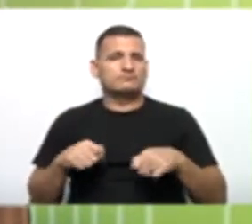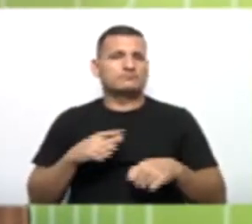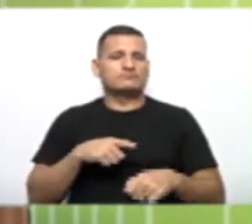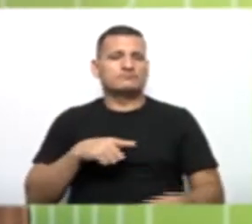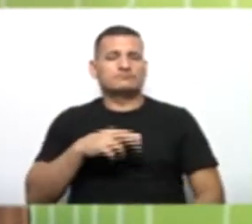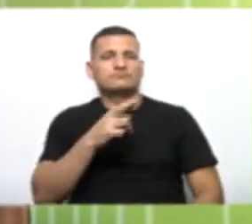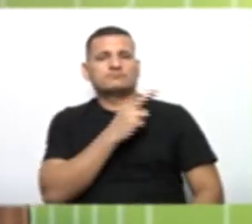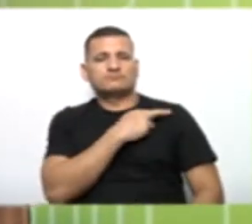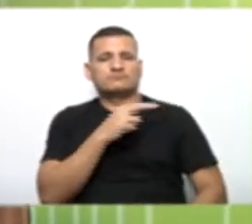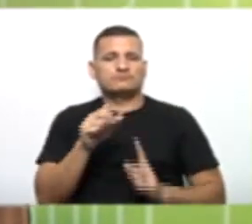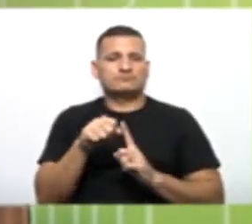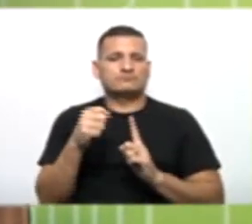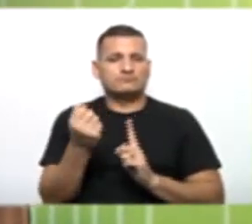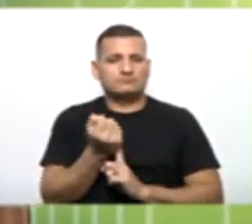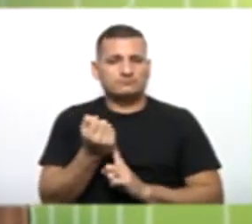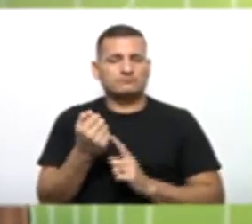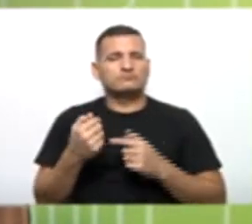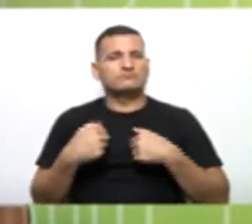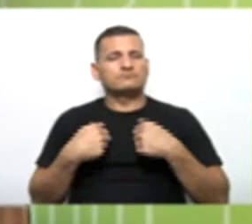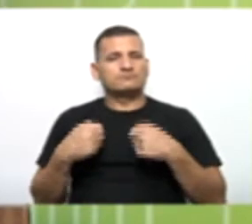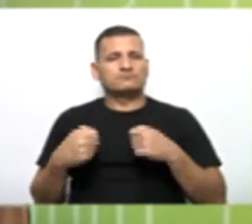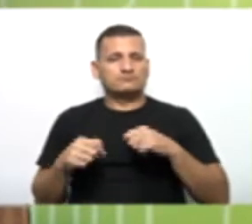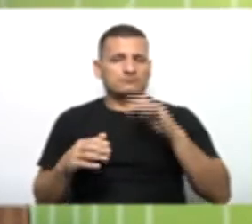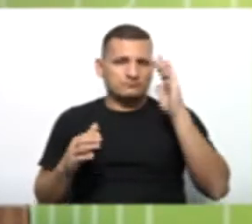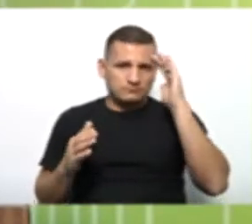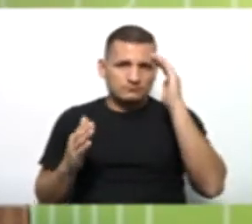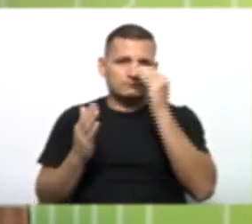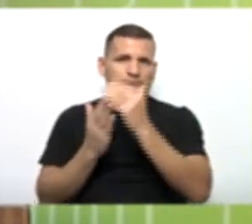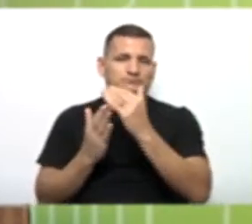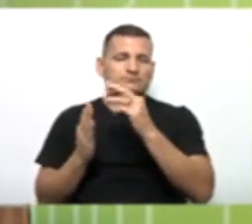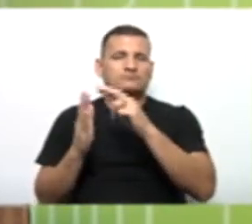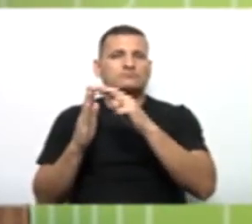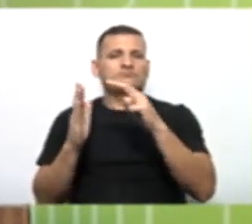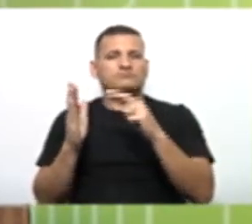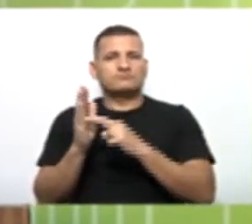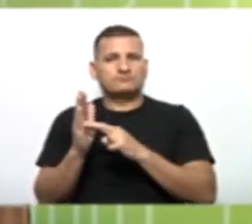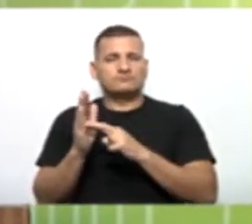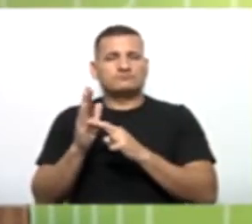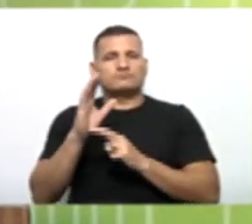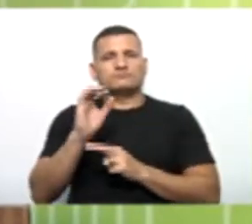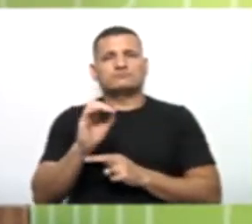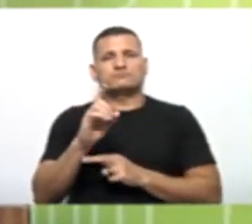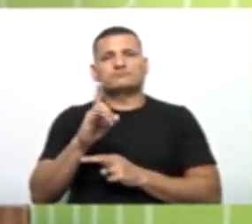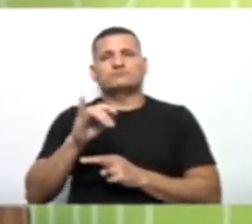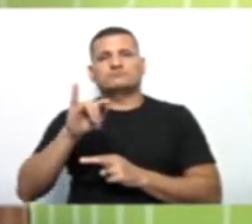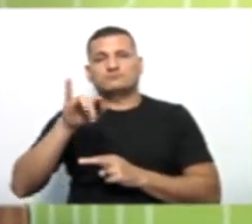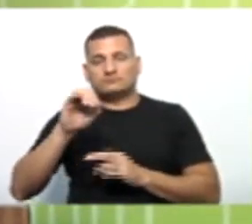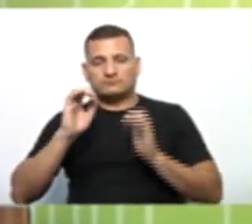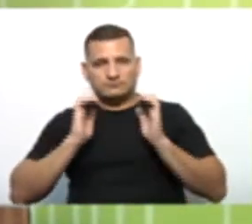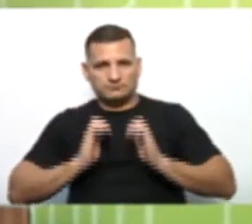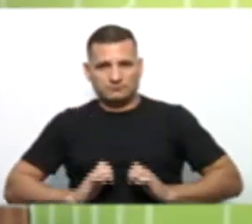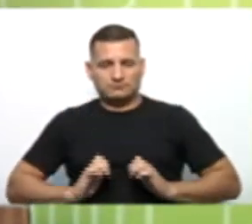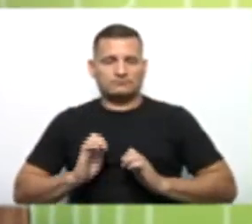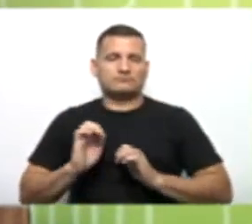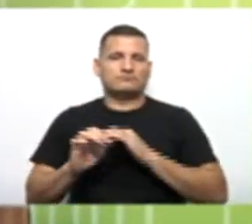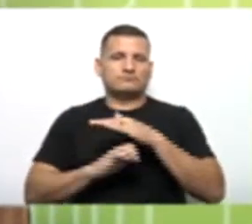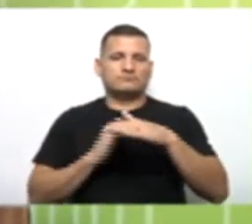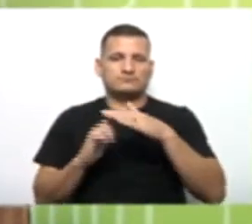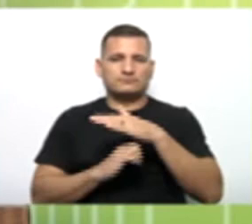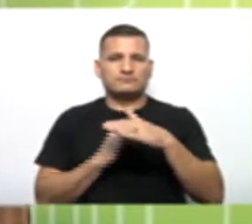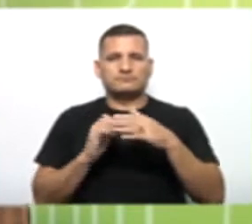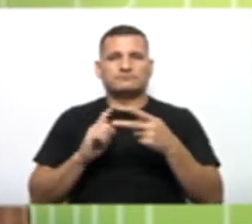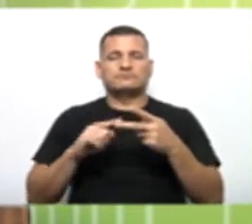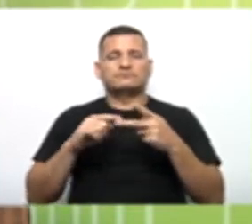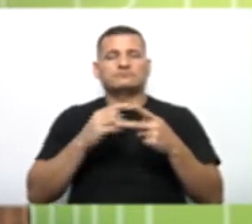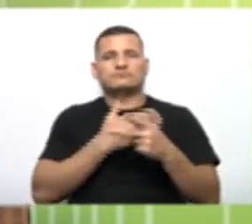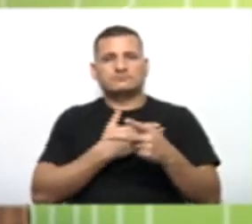social não preciso cumprir com aquilo que está no código de ética da empresa do